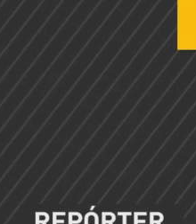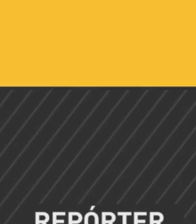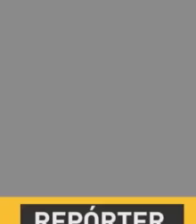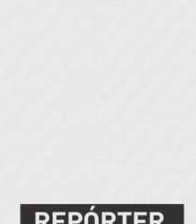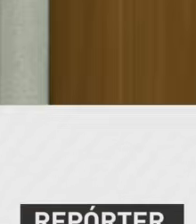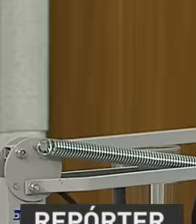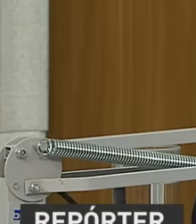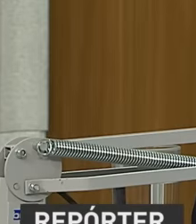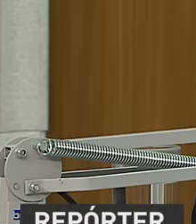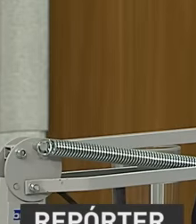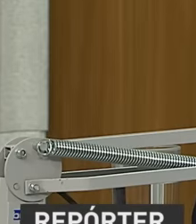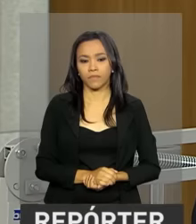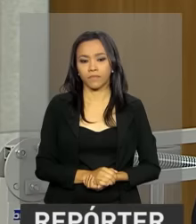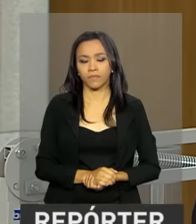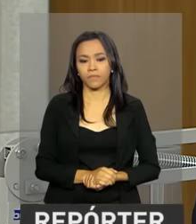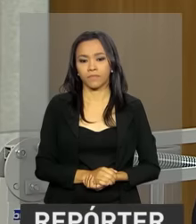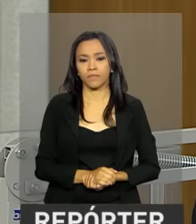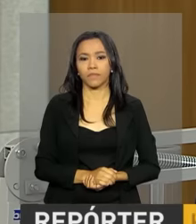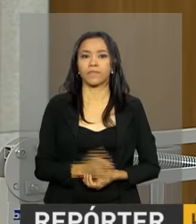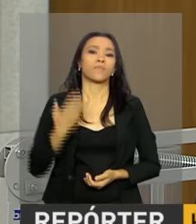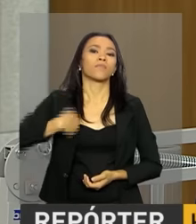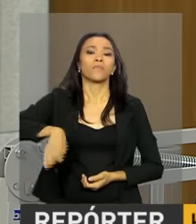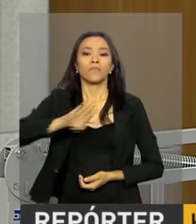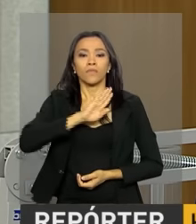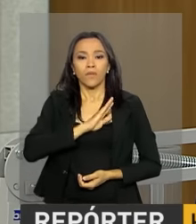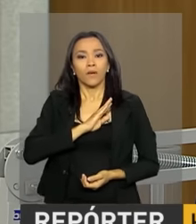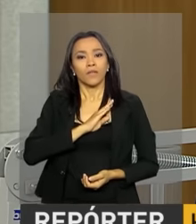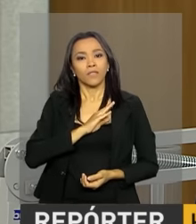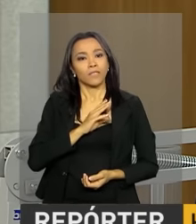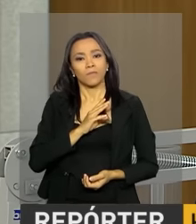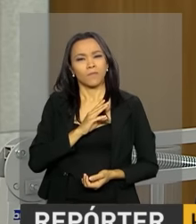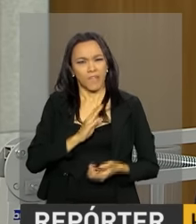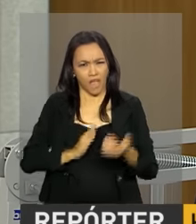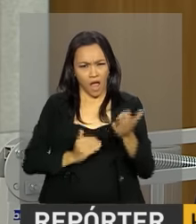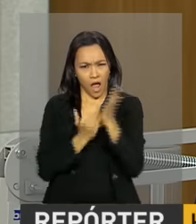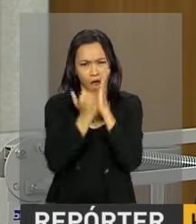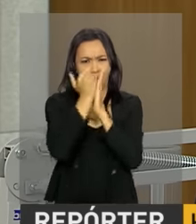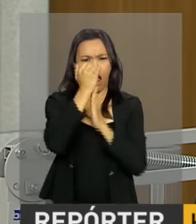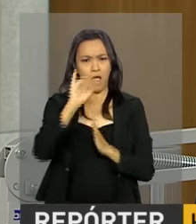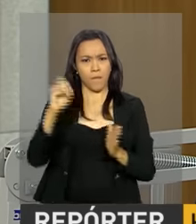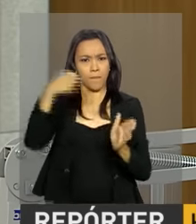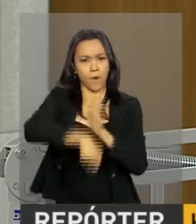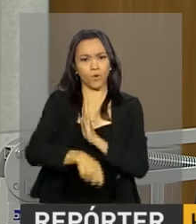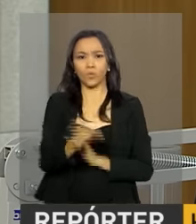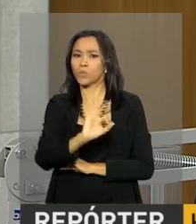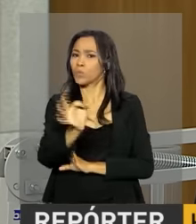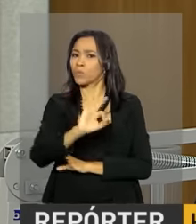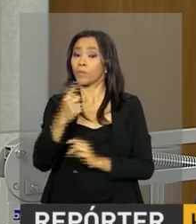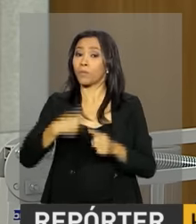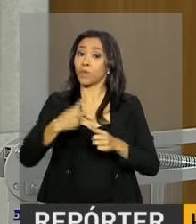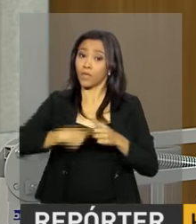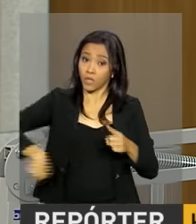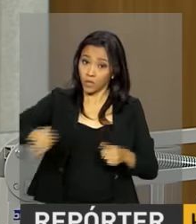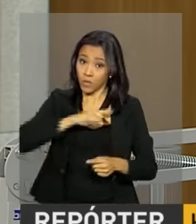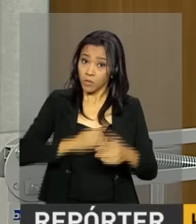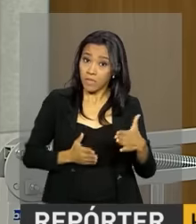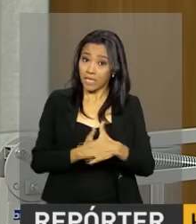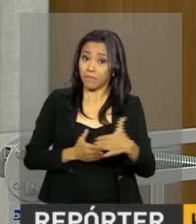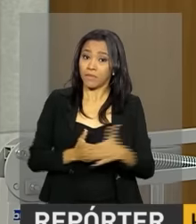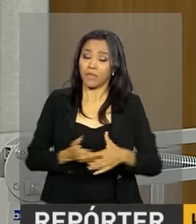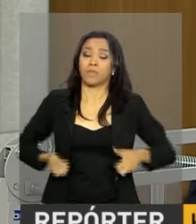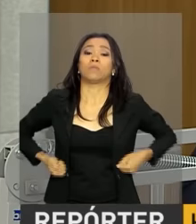entrevista não estamos prevendo aumento de impostos por quê Porque estamos limitando o crescimento das